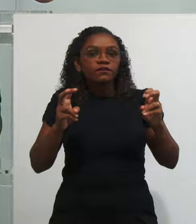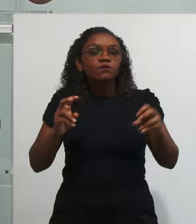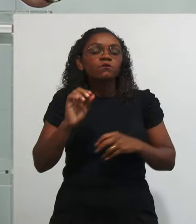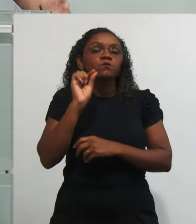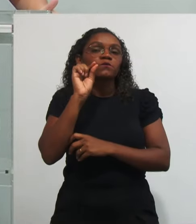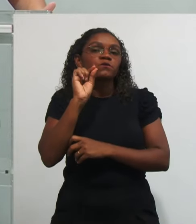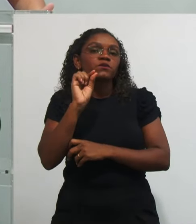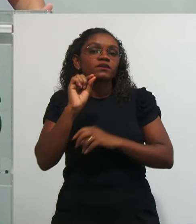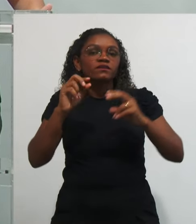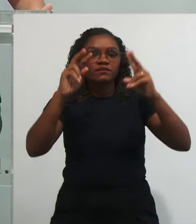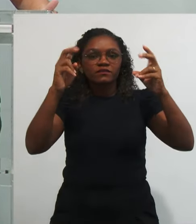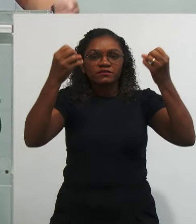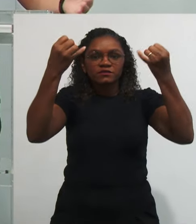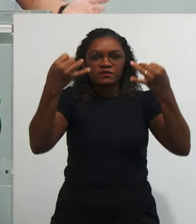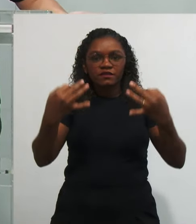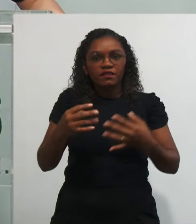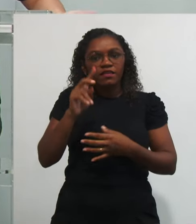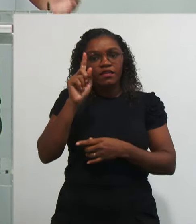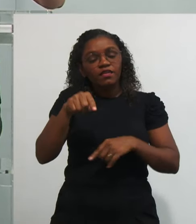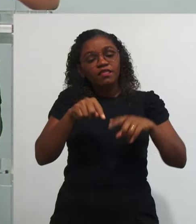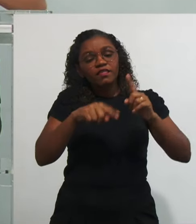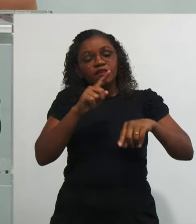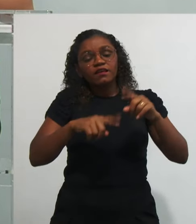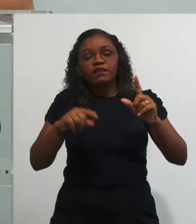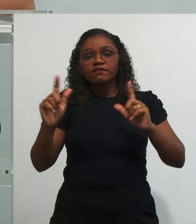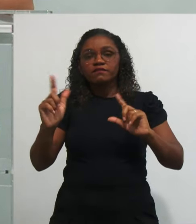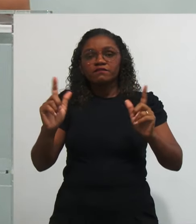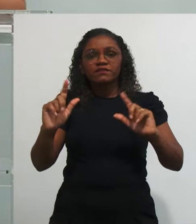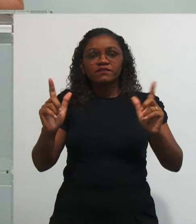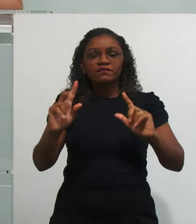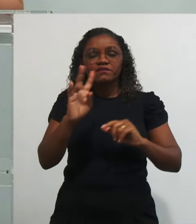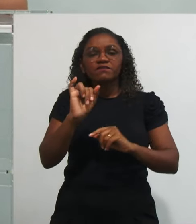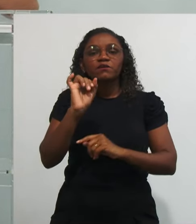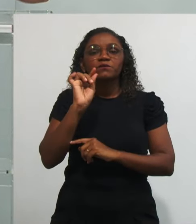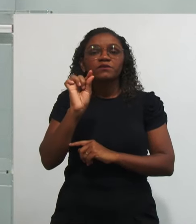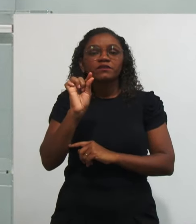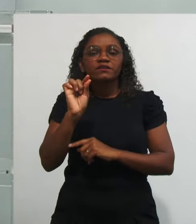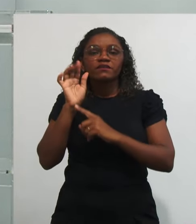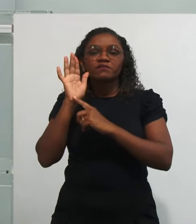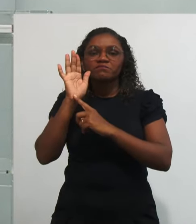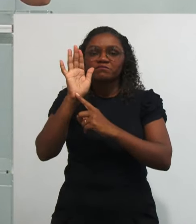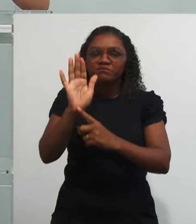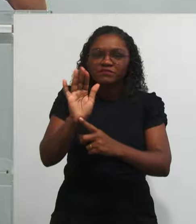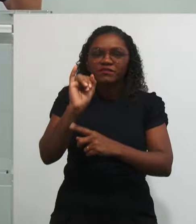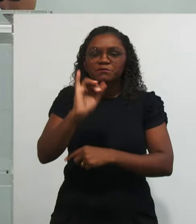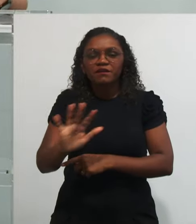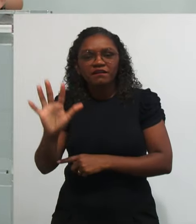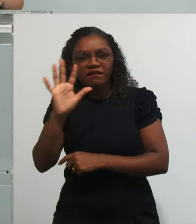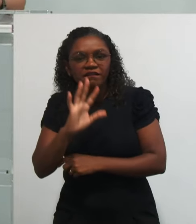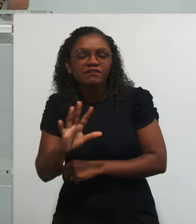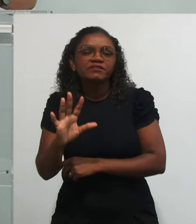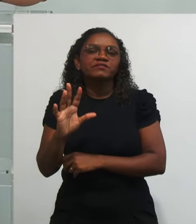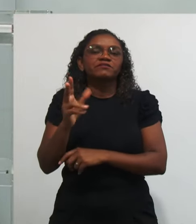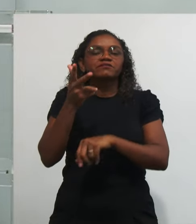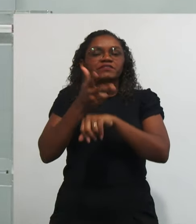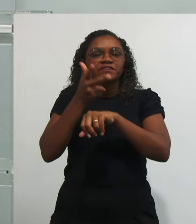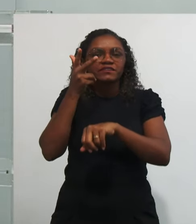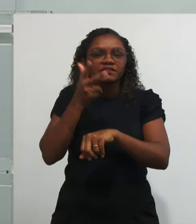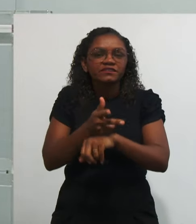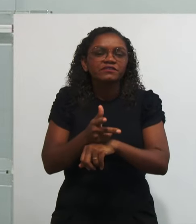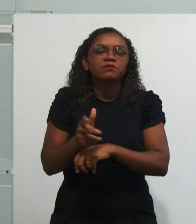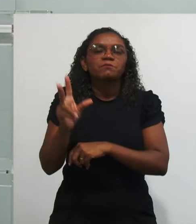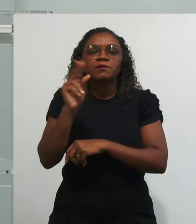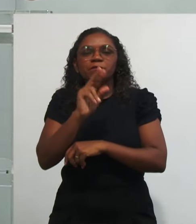único produto né que é a TV que vai transmitir ali imagem vai transmitir vídeo vai transmitir áudios né de